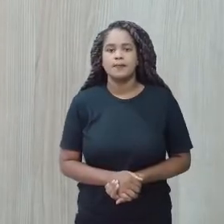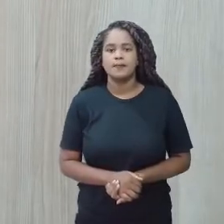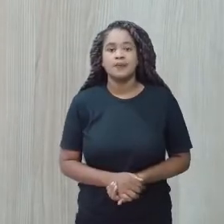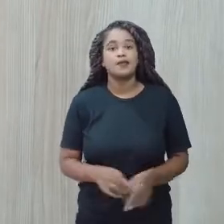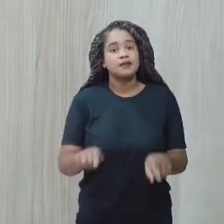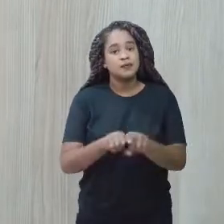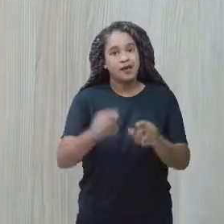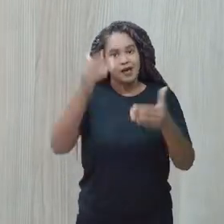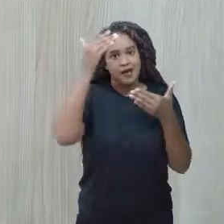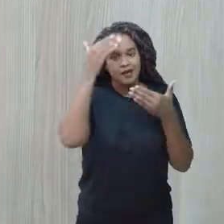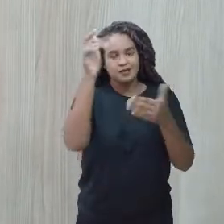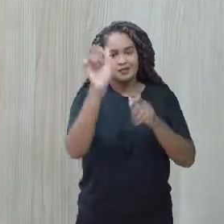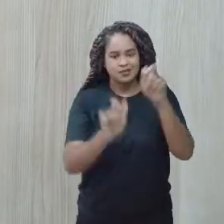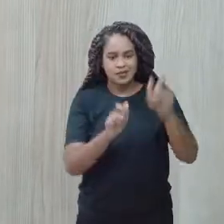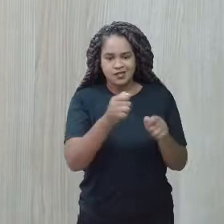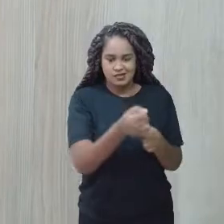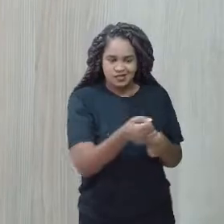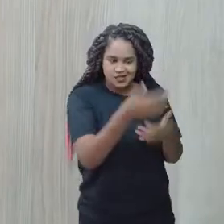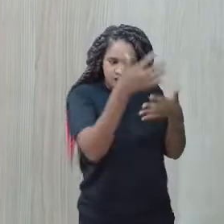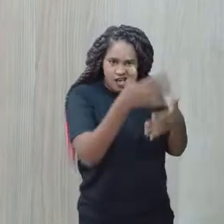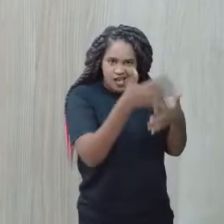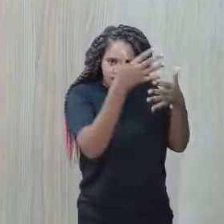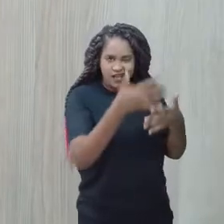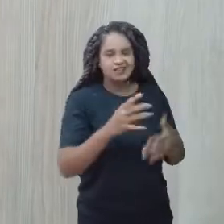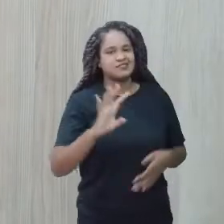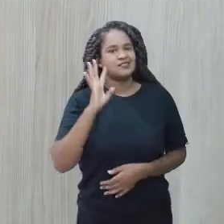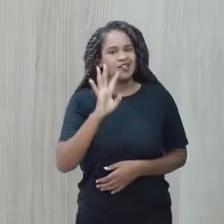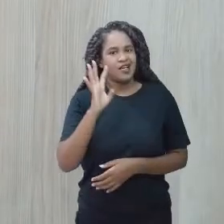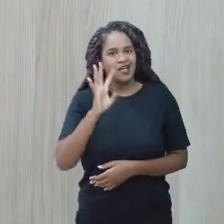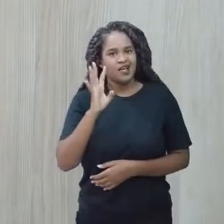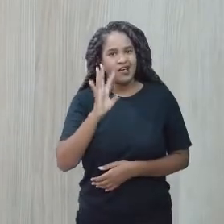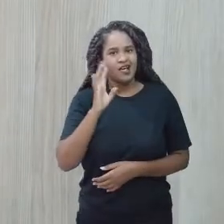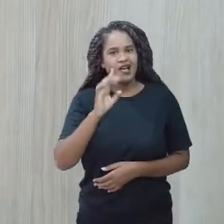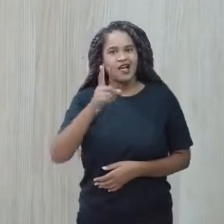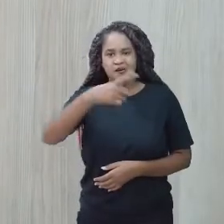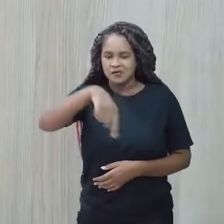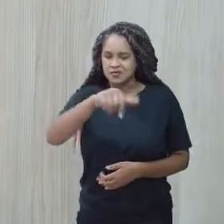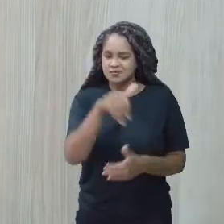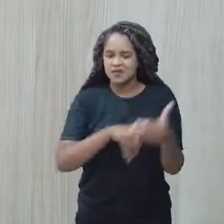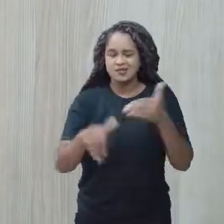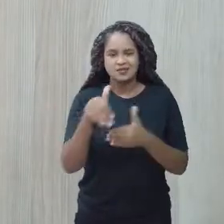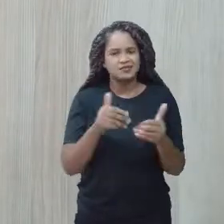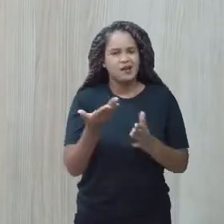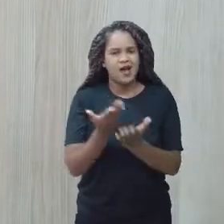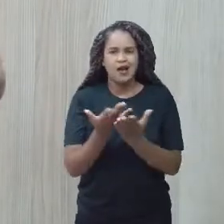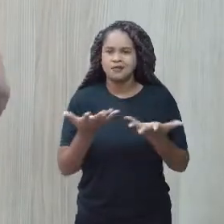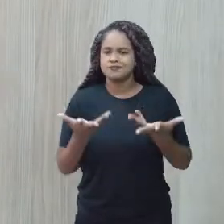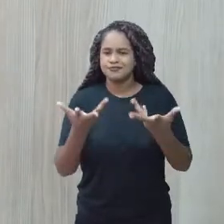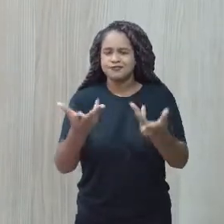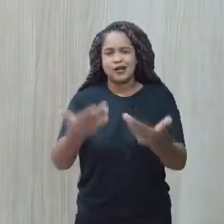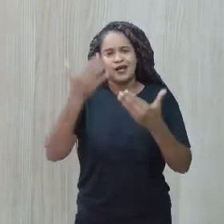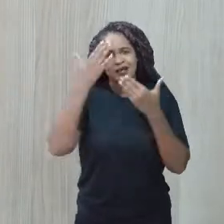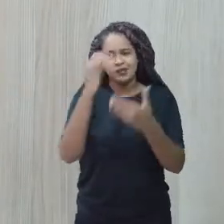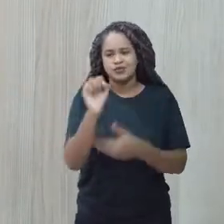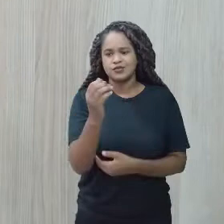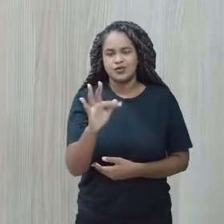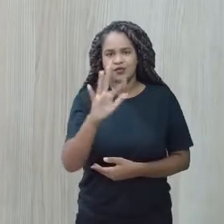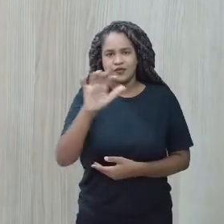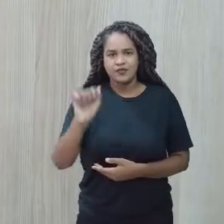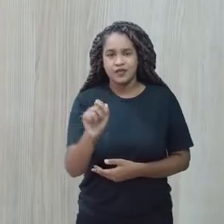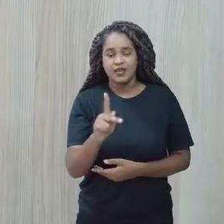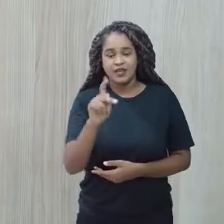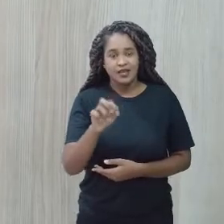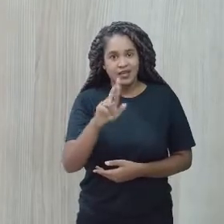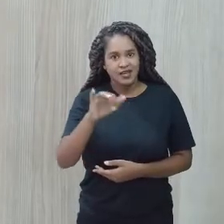aqui, agradecer o pessoal do chat, que é massa, quando vocês aparecem, a aula fica incrível, né? Agradecer a Sofia, a Keirson